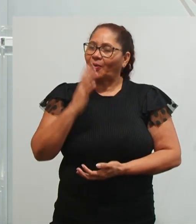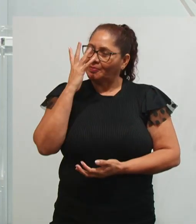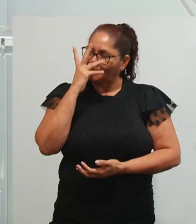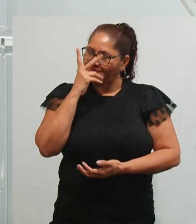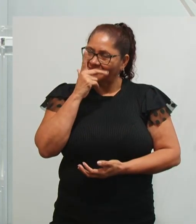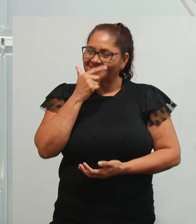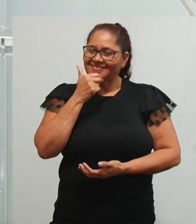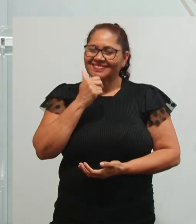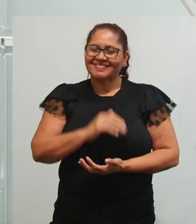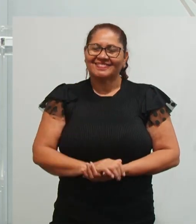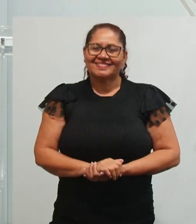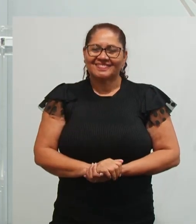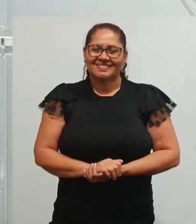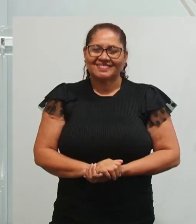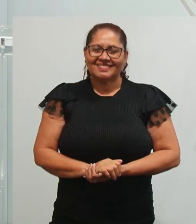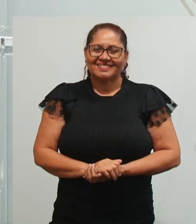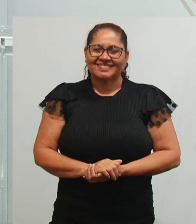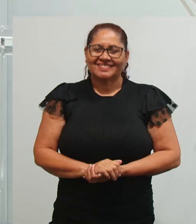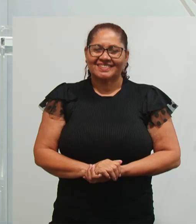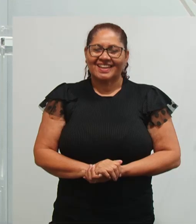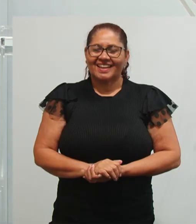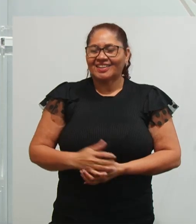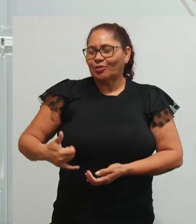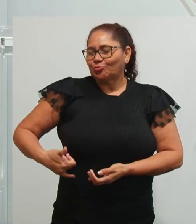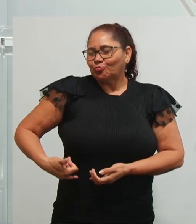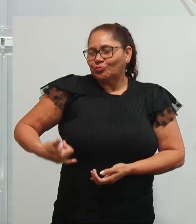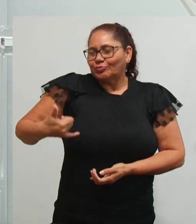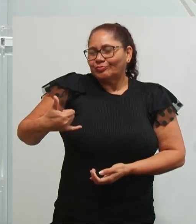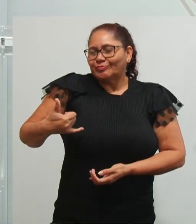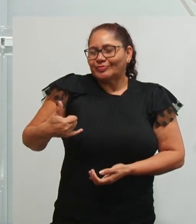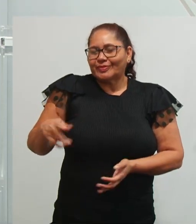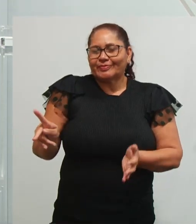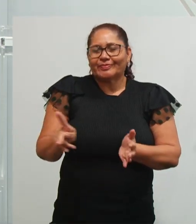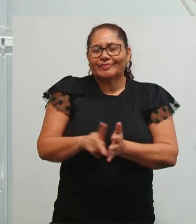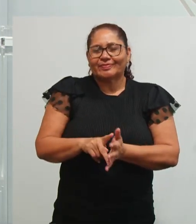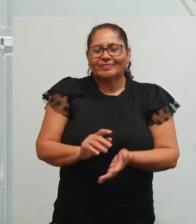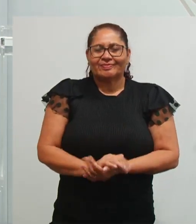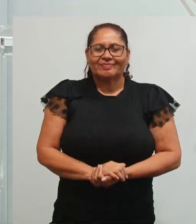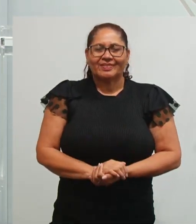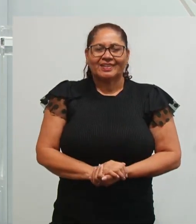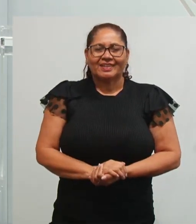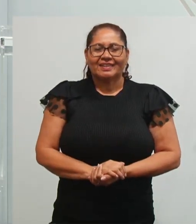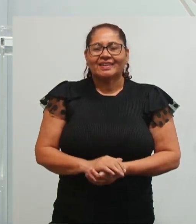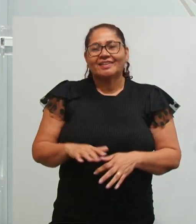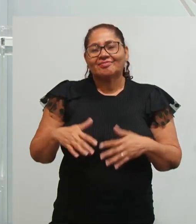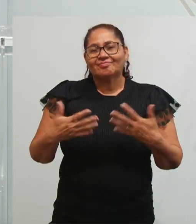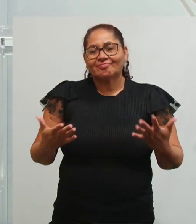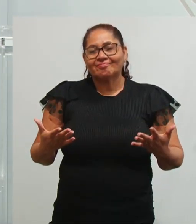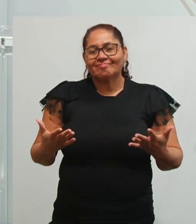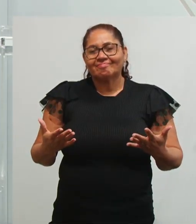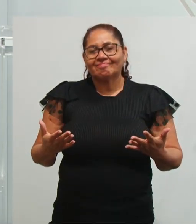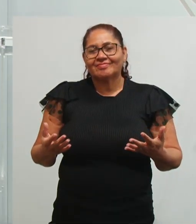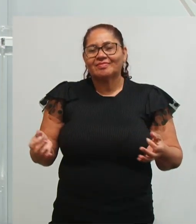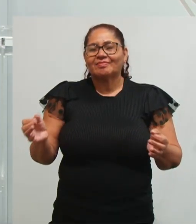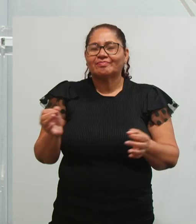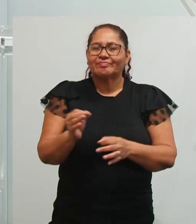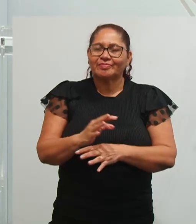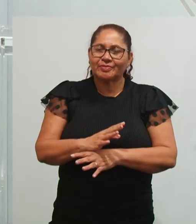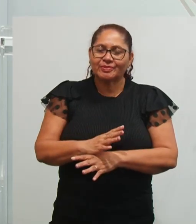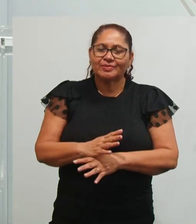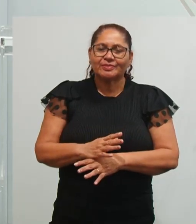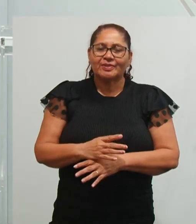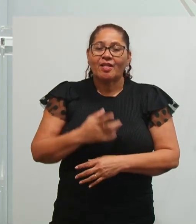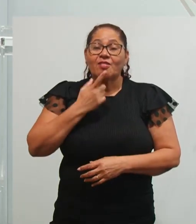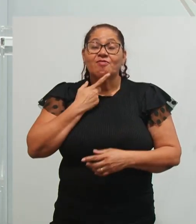não ficou? Ai, tô até assim, orgulhosa de mim mesma. Bom, e assim a gente encerra esse episódio.